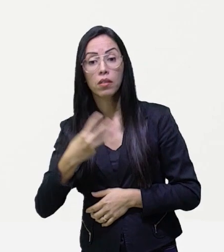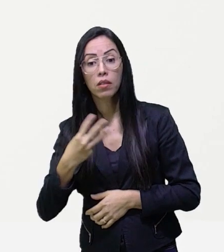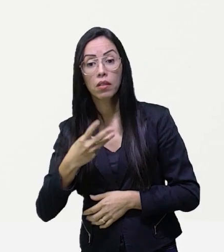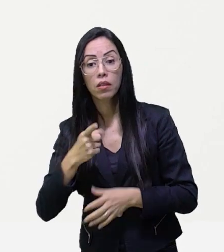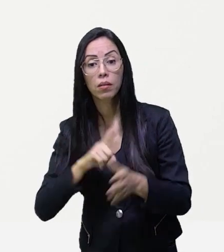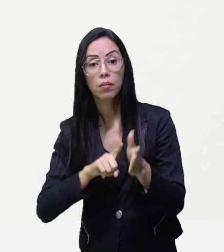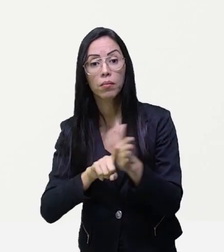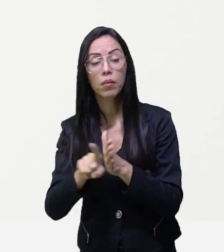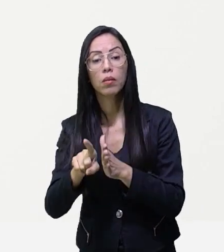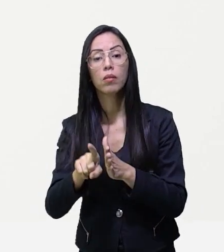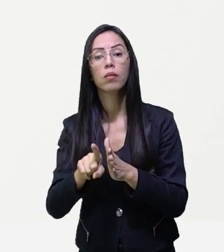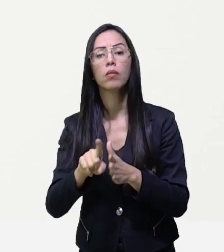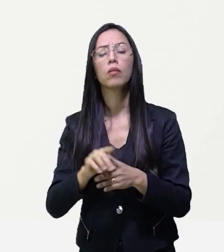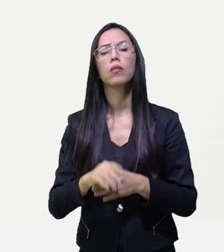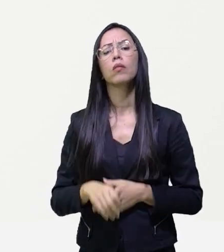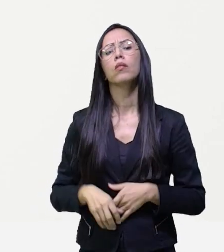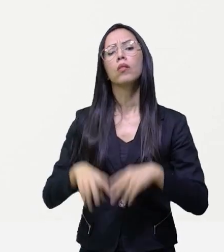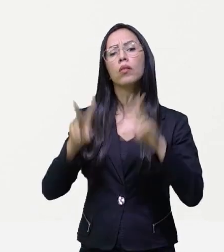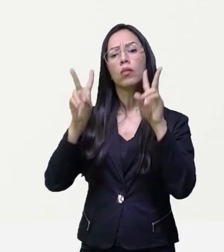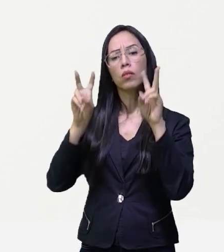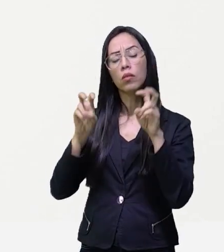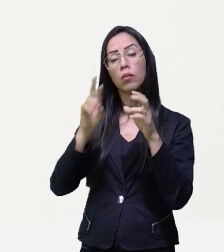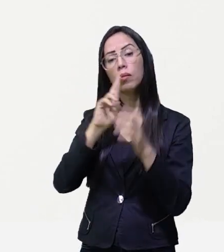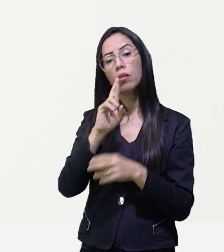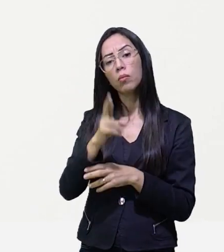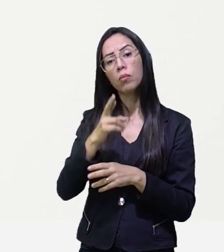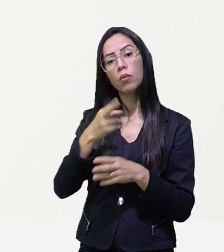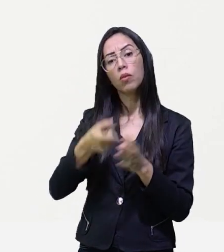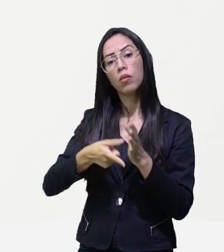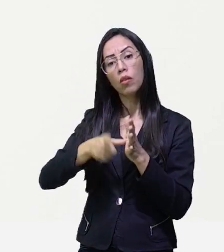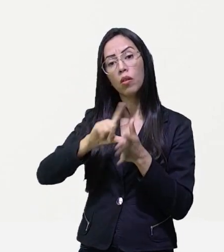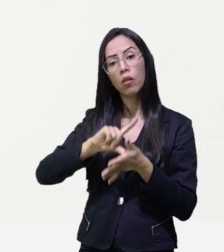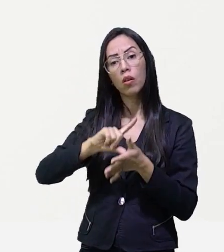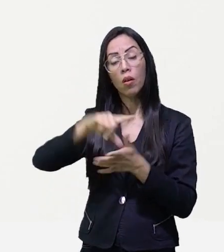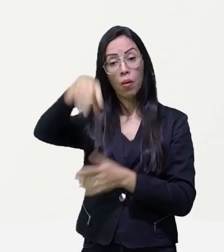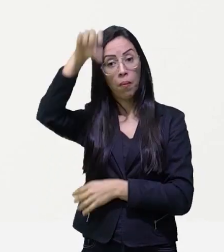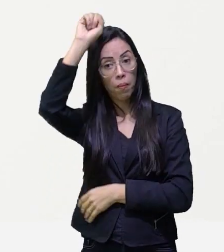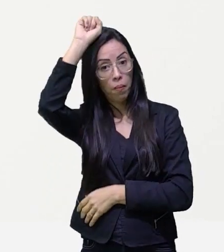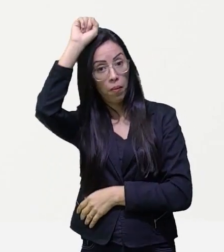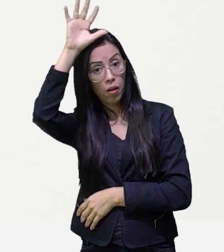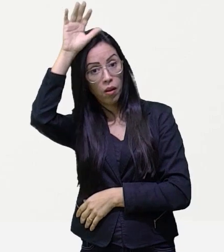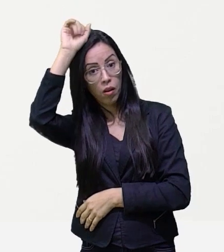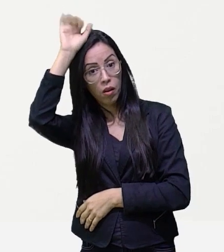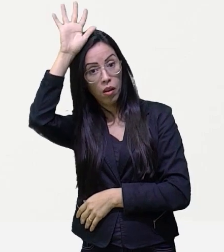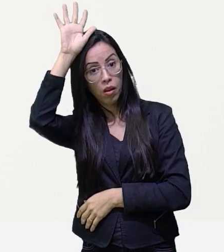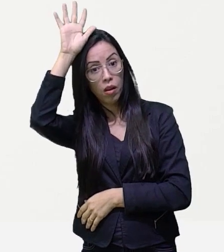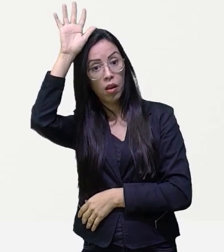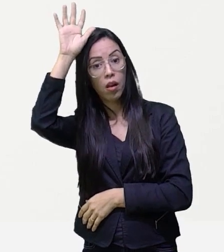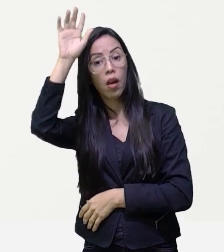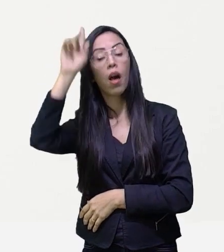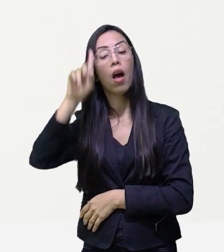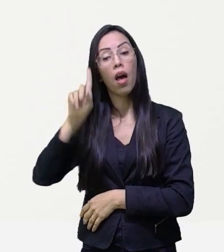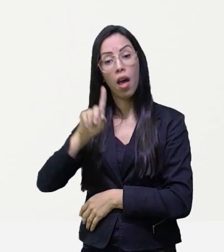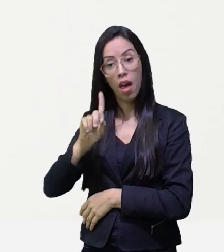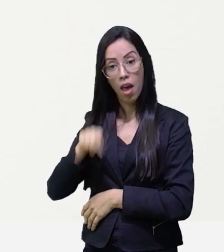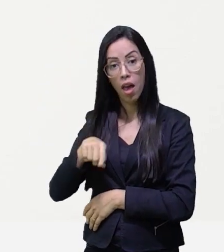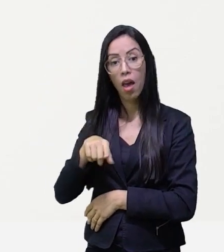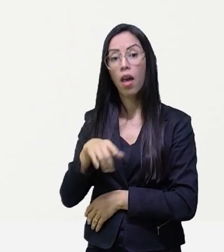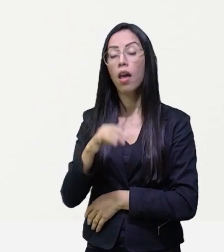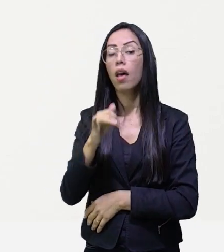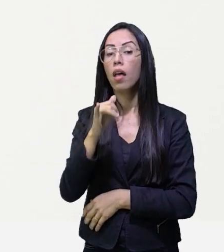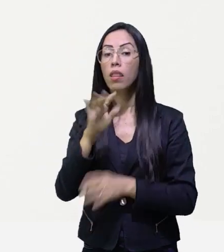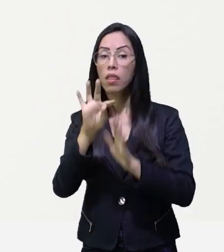Questão 3. Baseado nas respostas anteriores, baleias é um exemplo